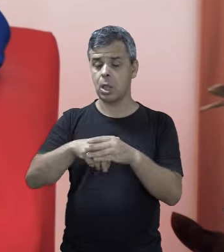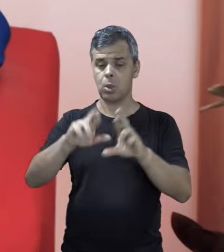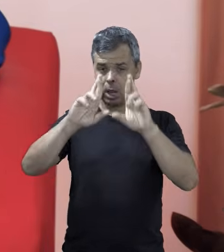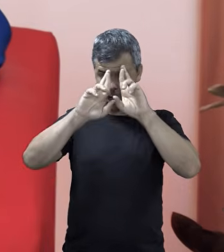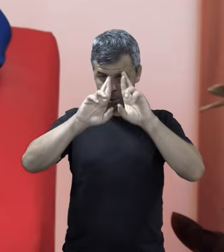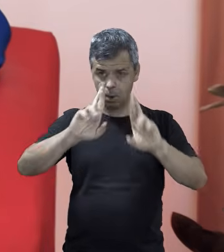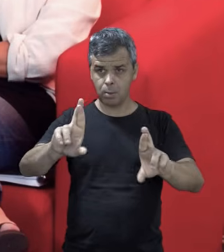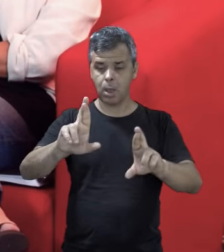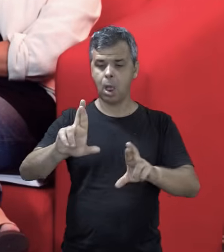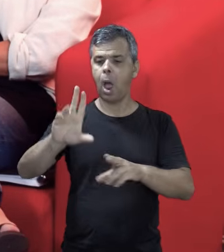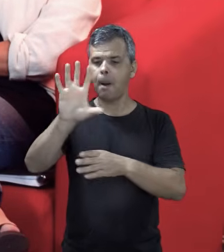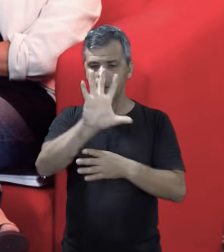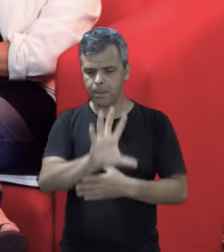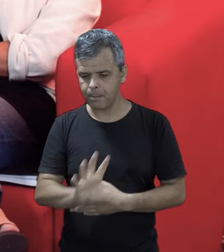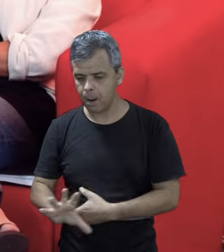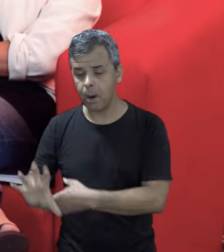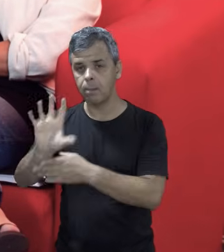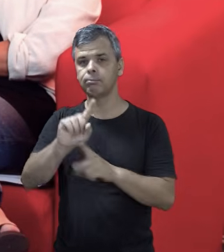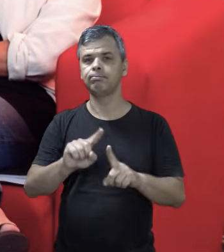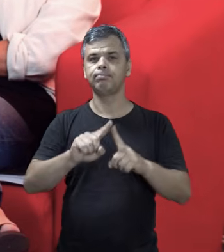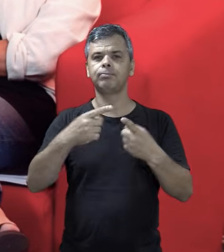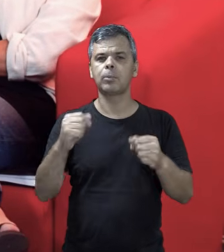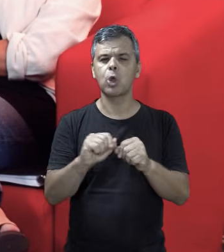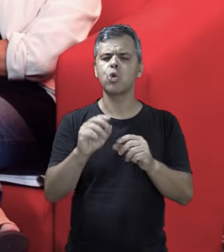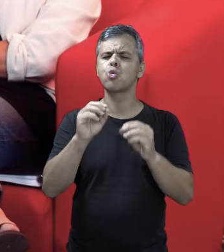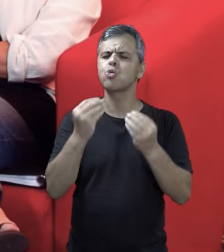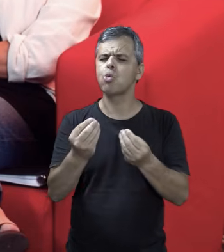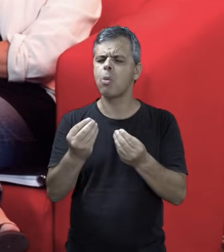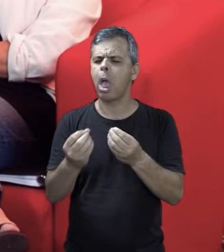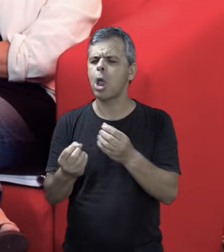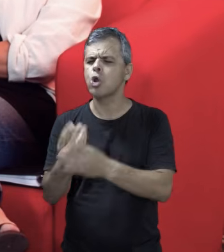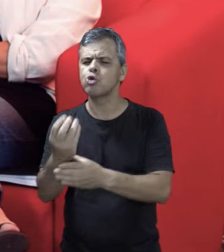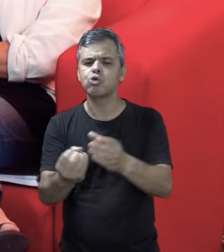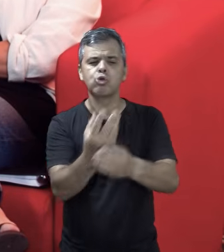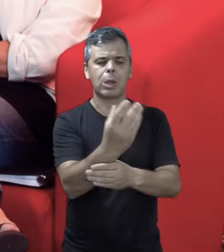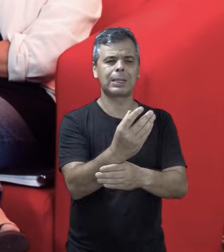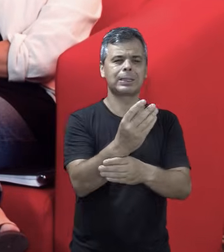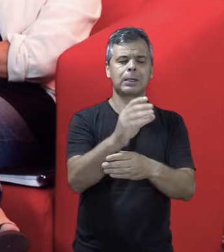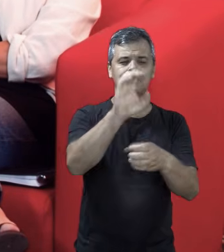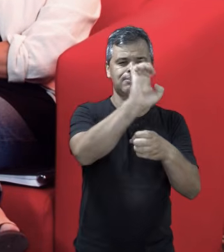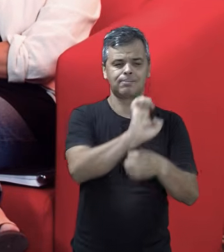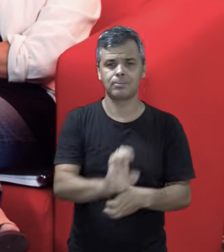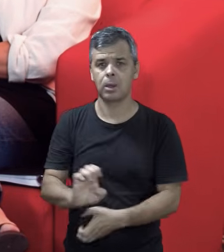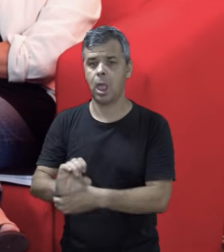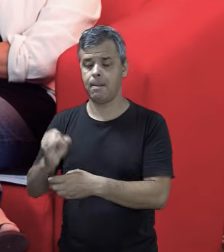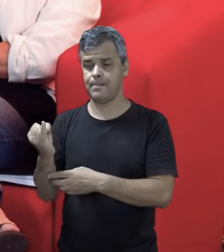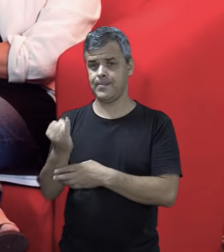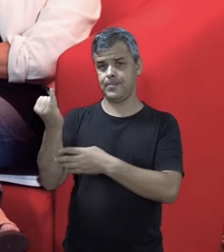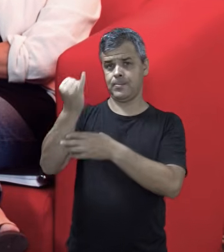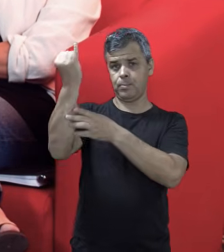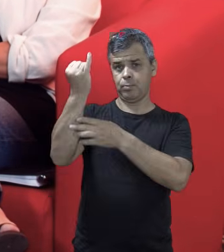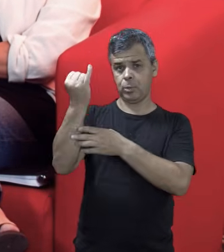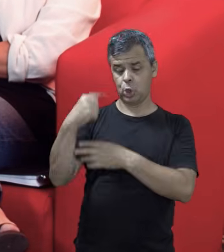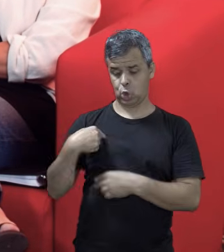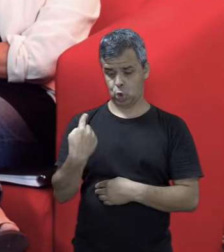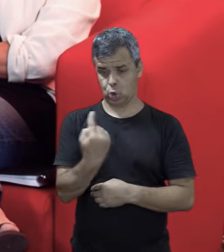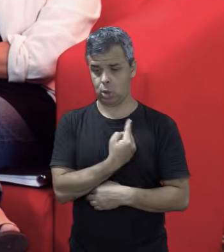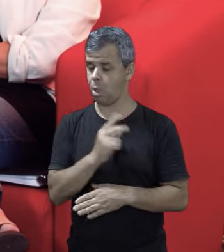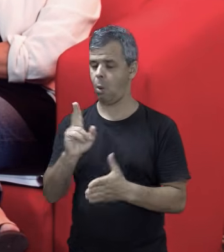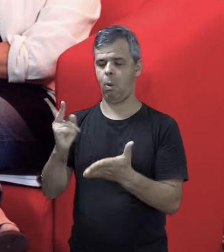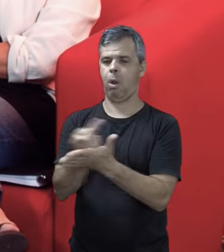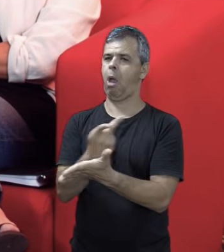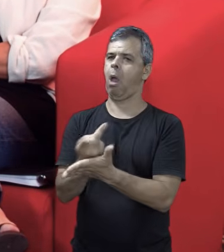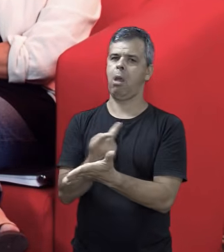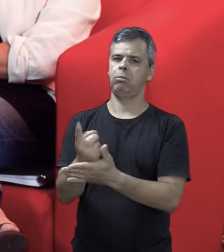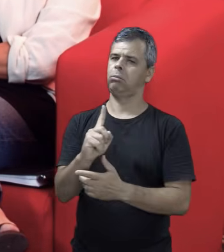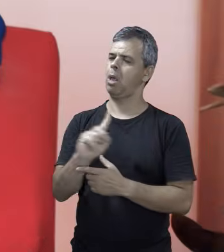respeitando a regionalidade, respeitando como é construída em cada estado, o Estado é fundamental para que a gente não erre. Sim.